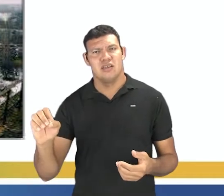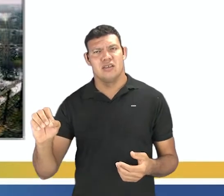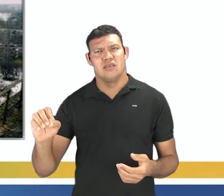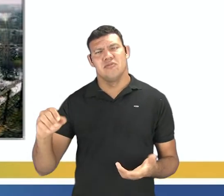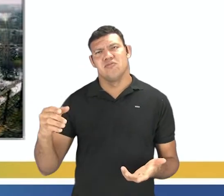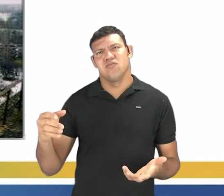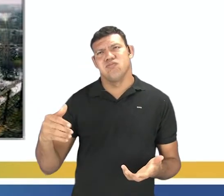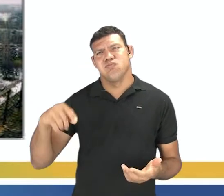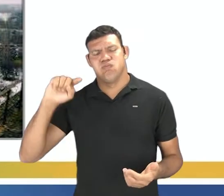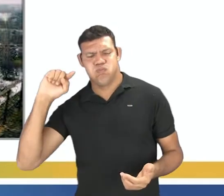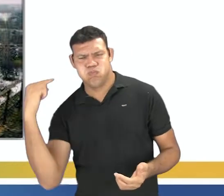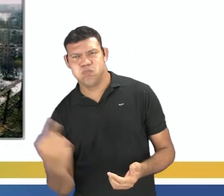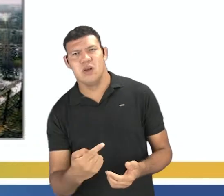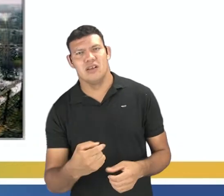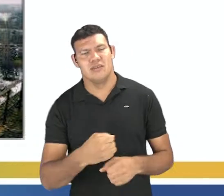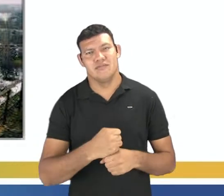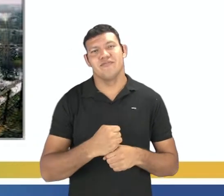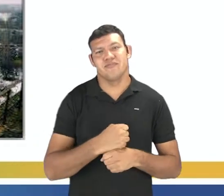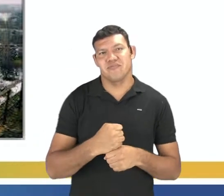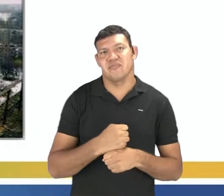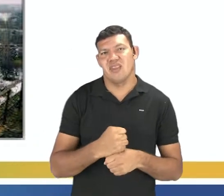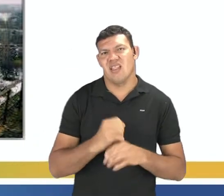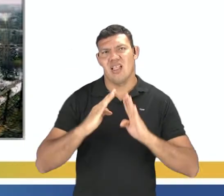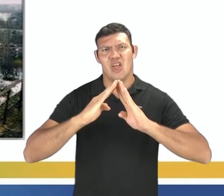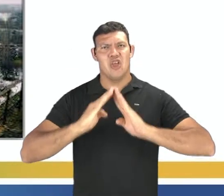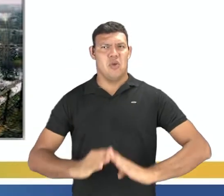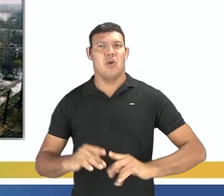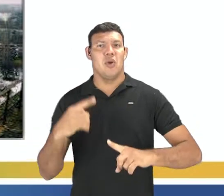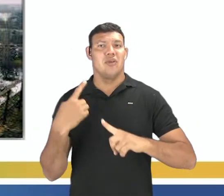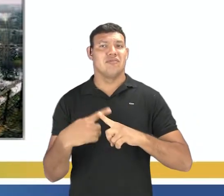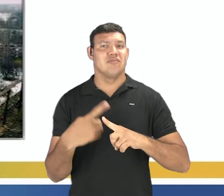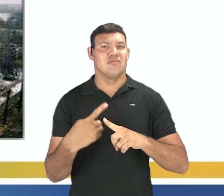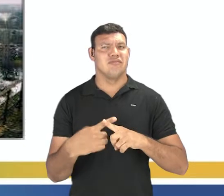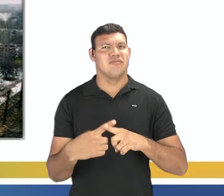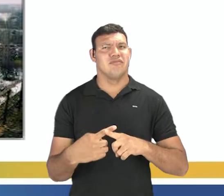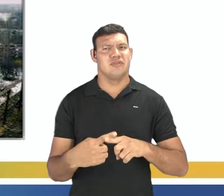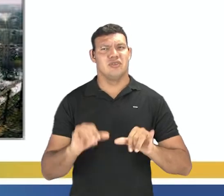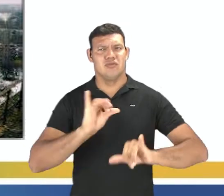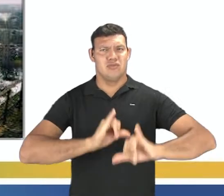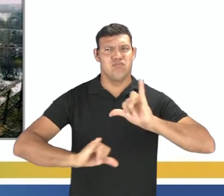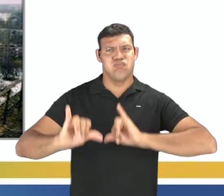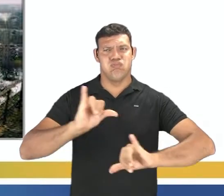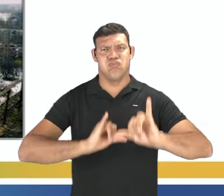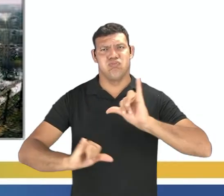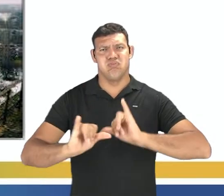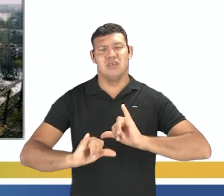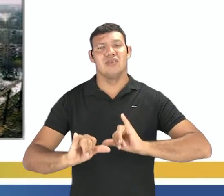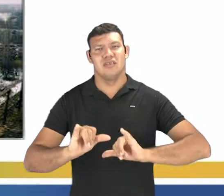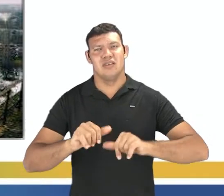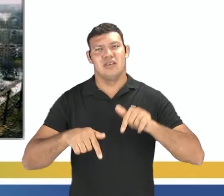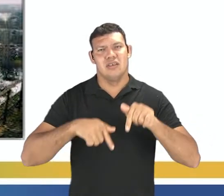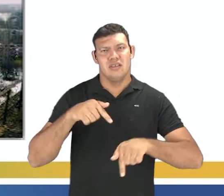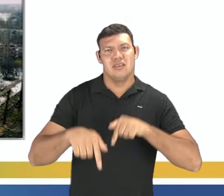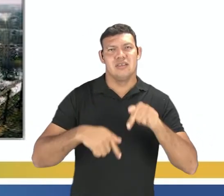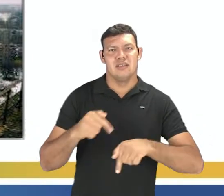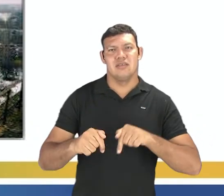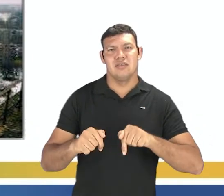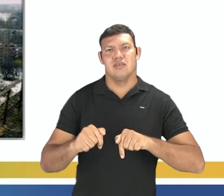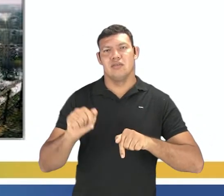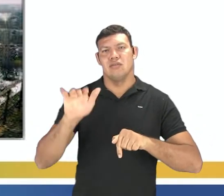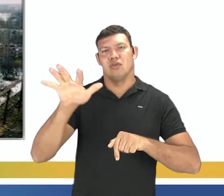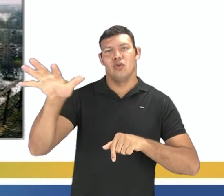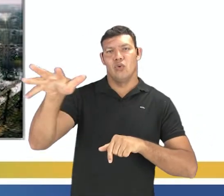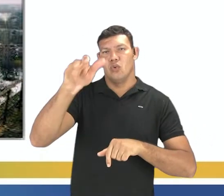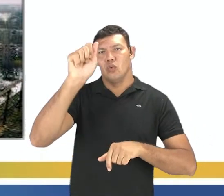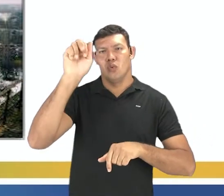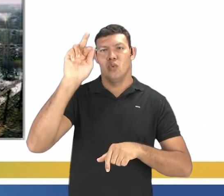poder ficar nessa localidade por conta dos materiais químicos que estão aí, estão no ar, estão na terra,